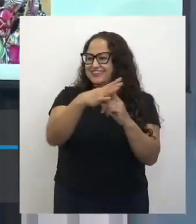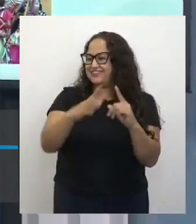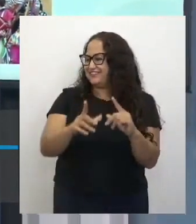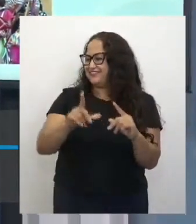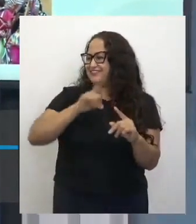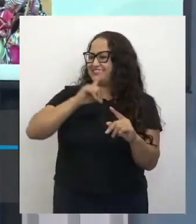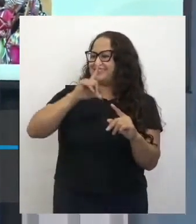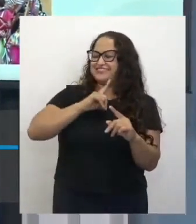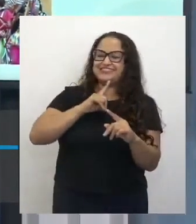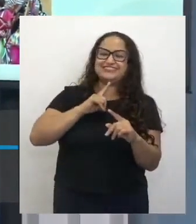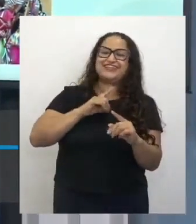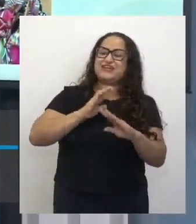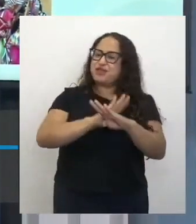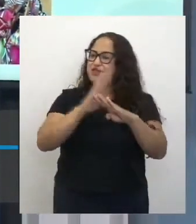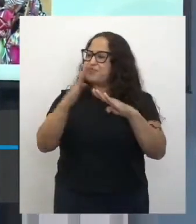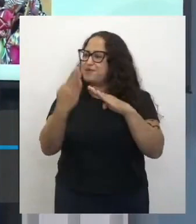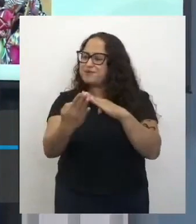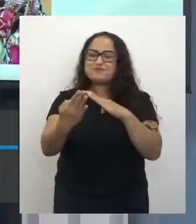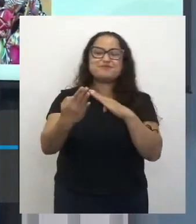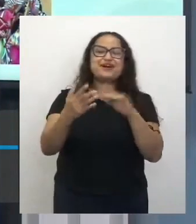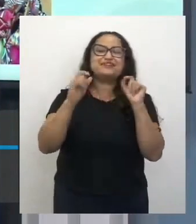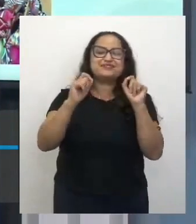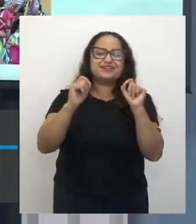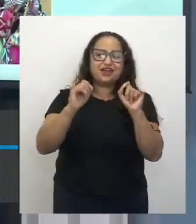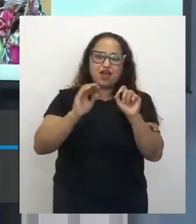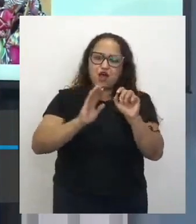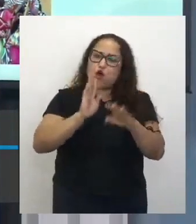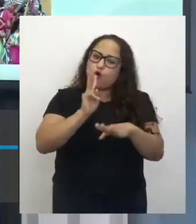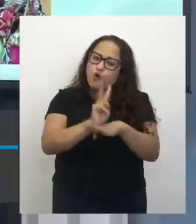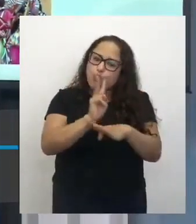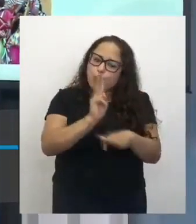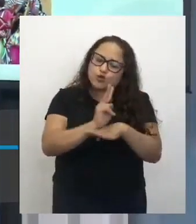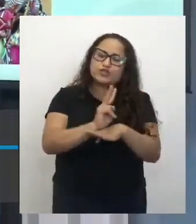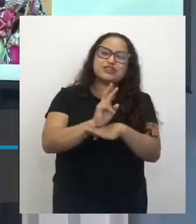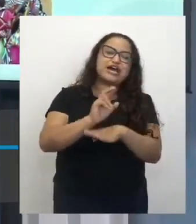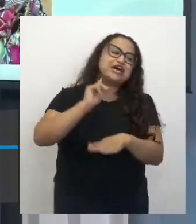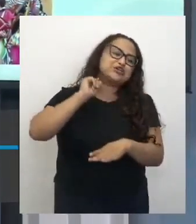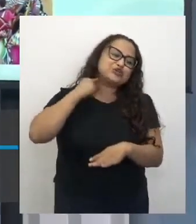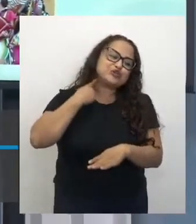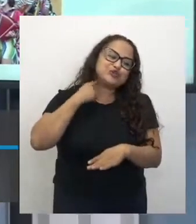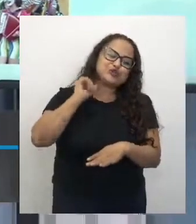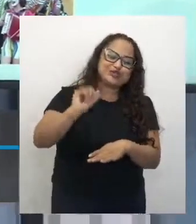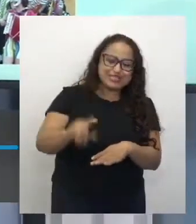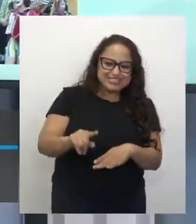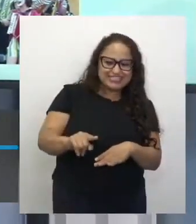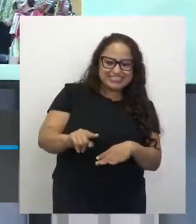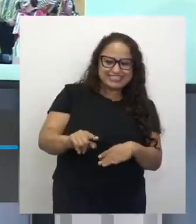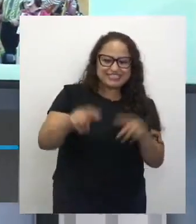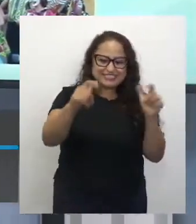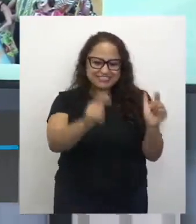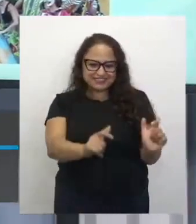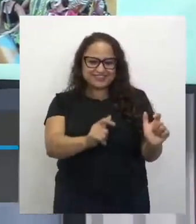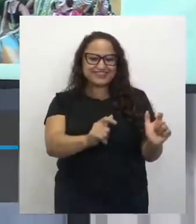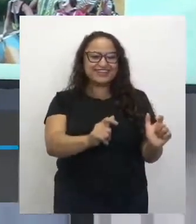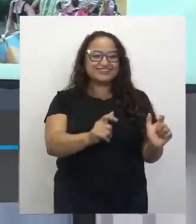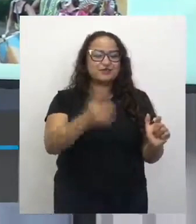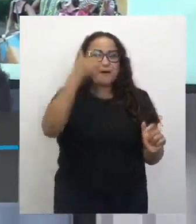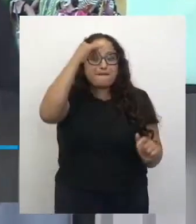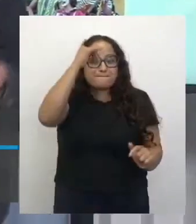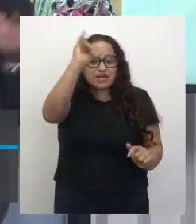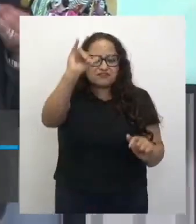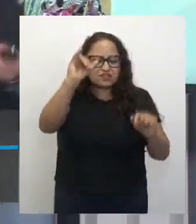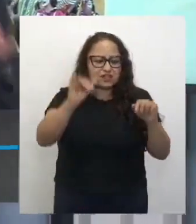bairro, sobre as pessoas tomarem cuidado com a questão do lixo, onde o lixo é colocado, né, para evitar